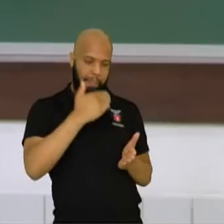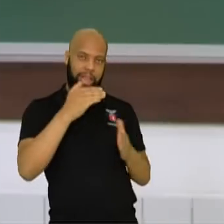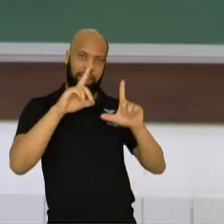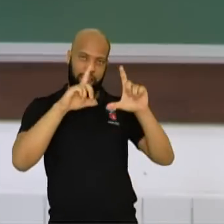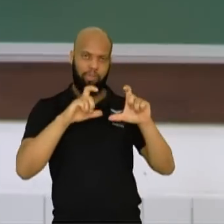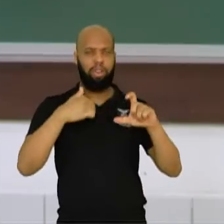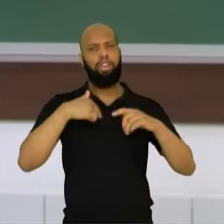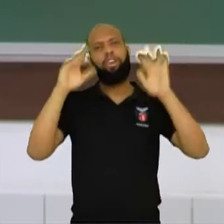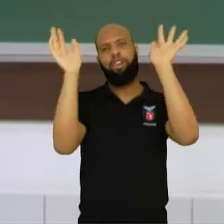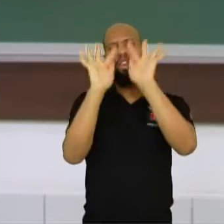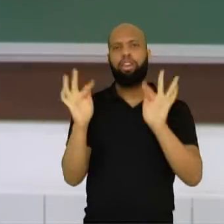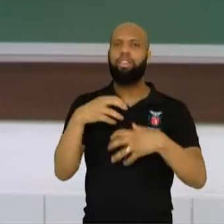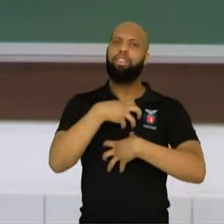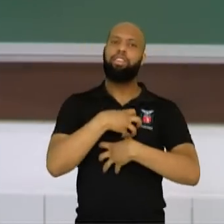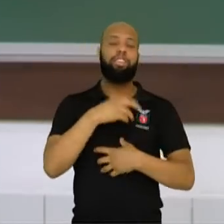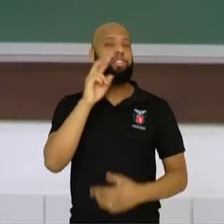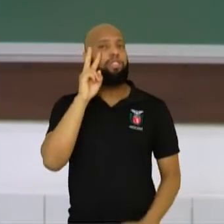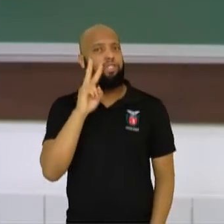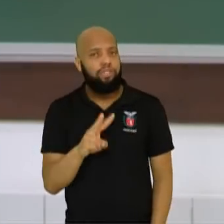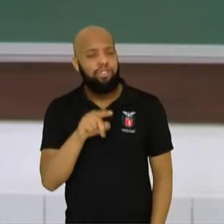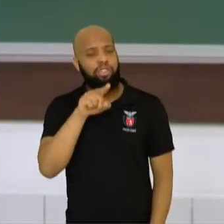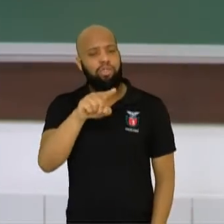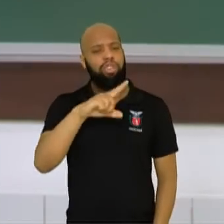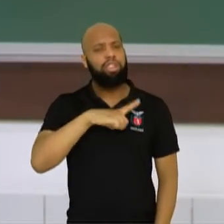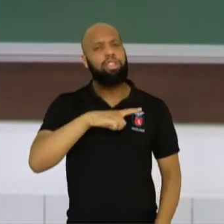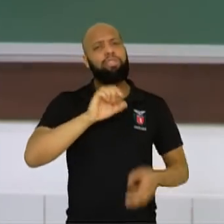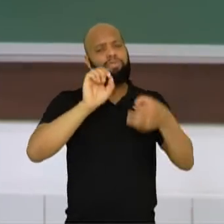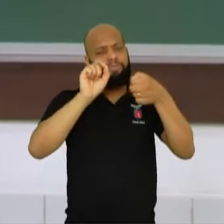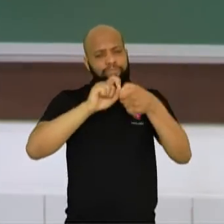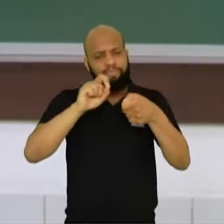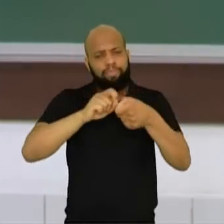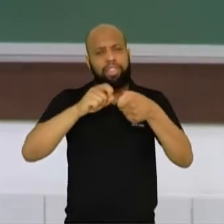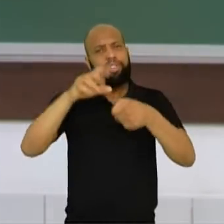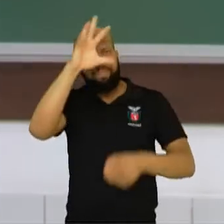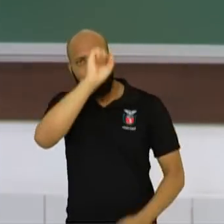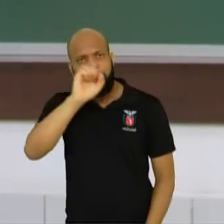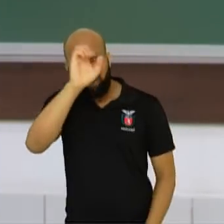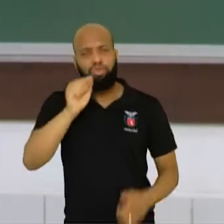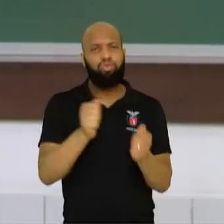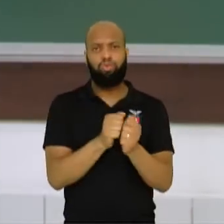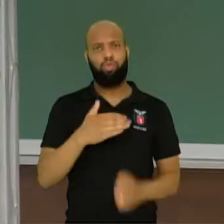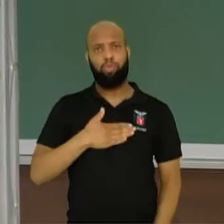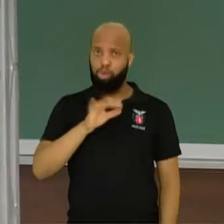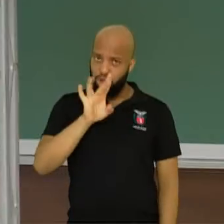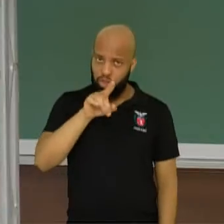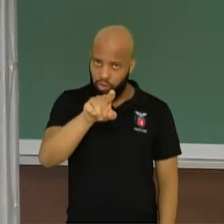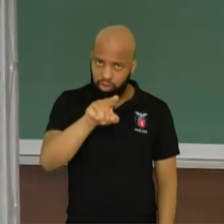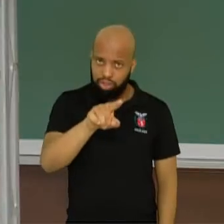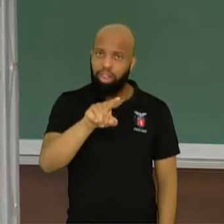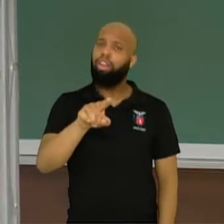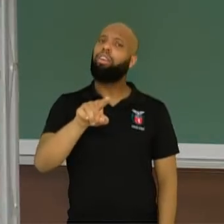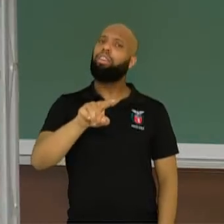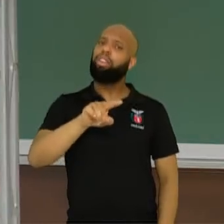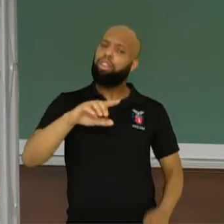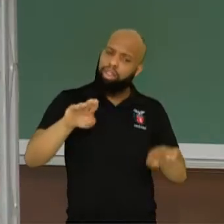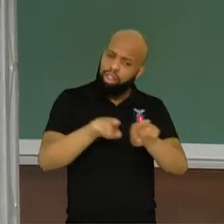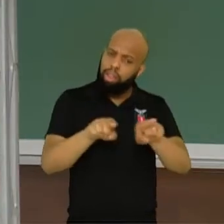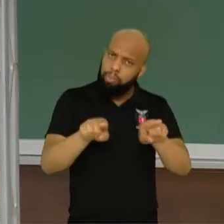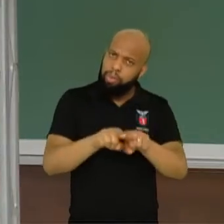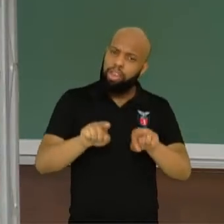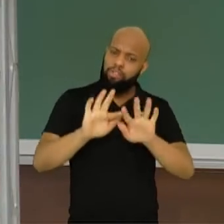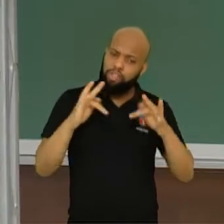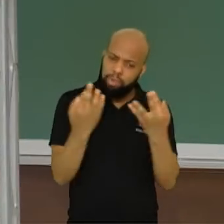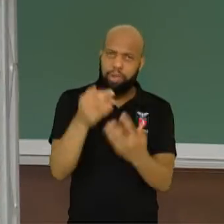Então, hoje nós vamos aprender, nós vamos relembrar muitos assuntos associados à água. Vamos dar uma